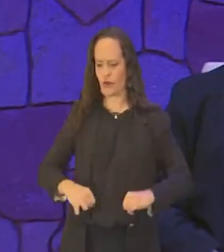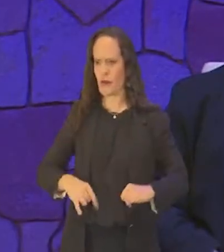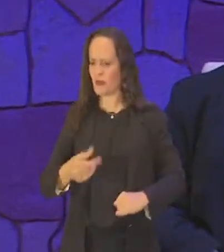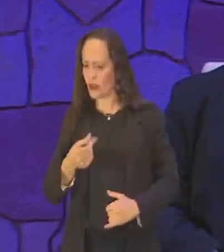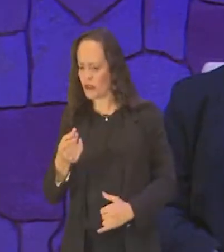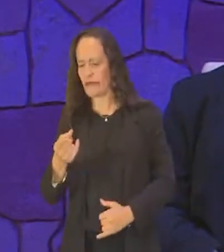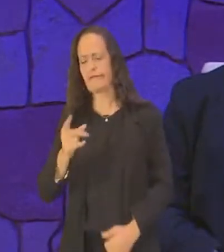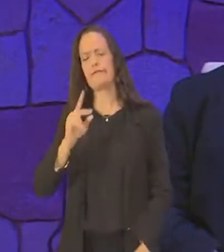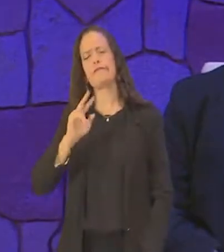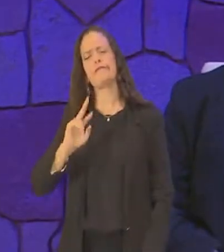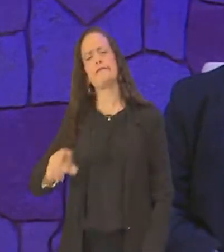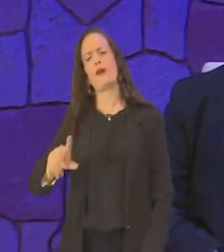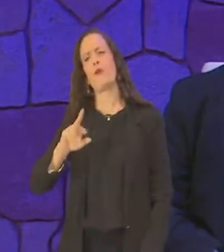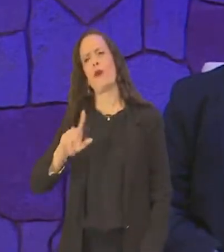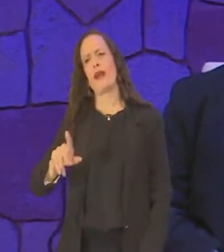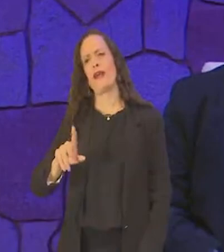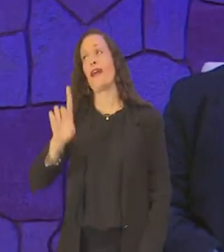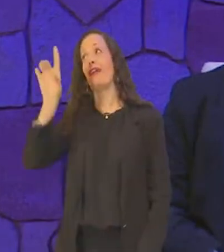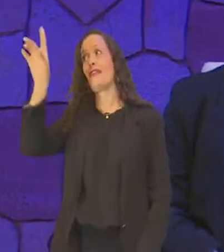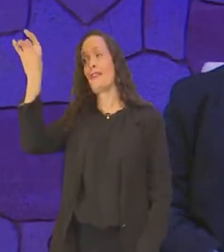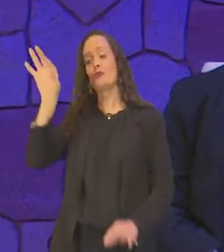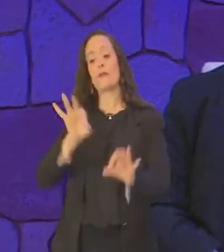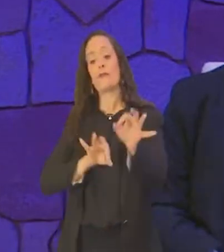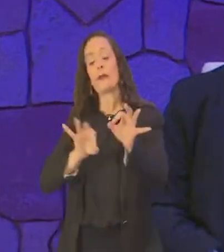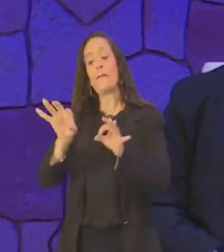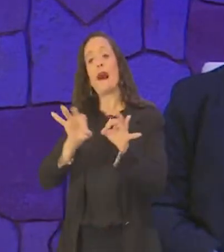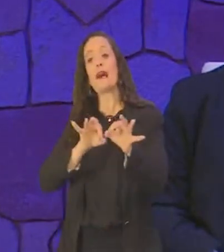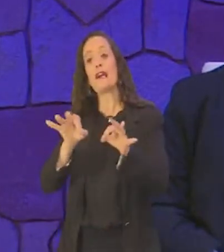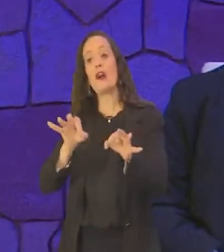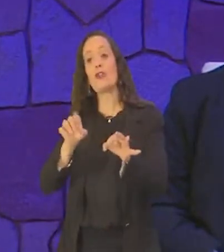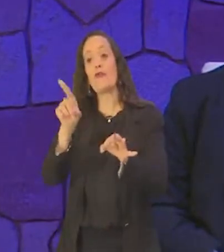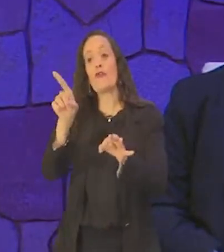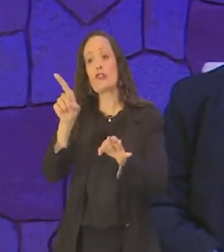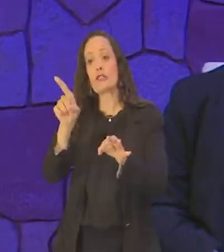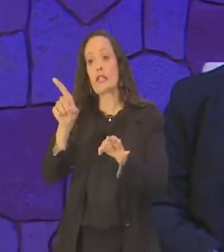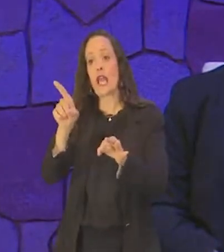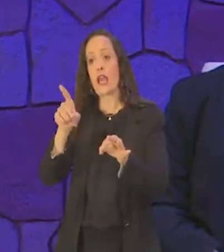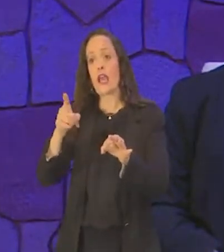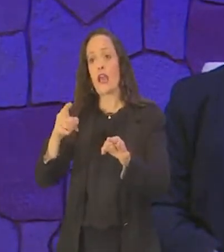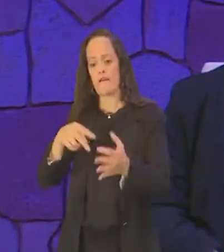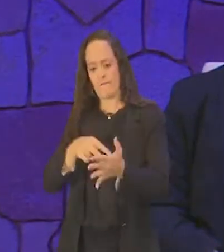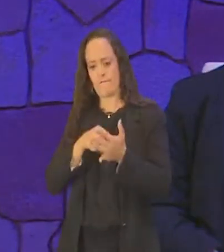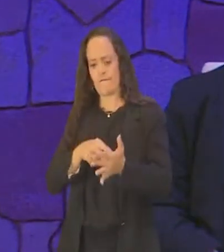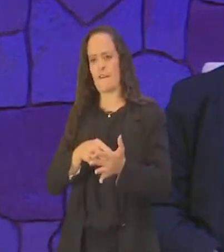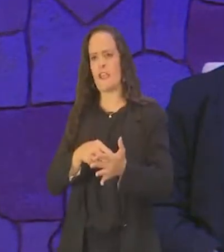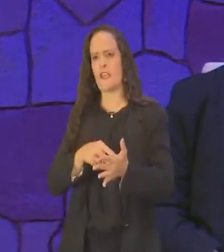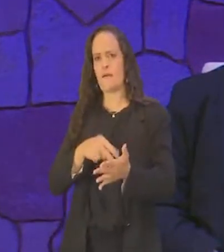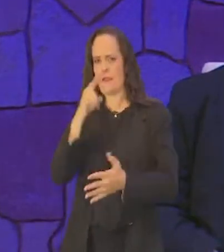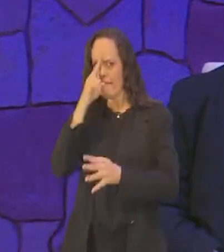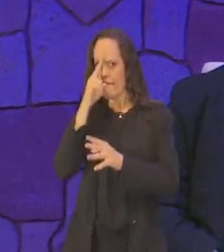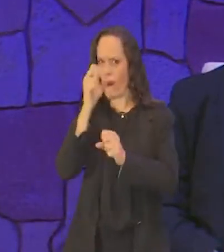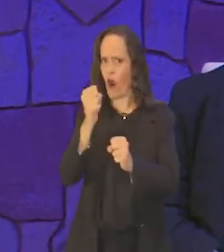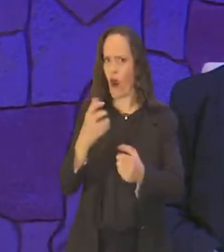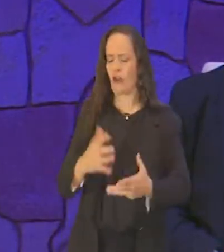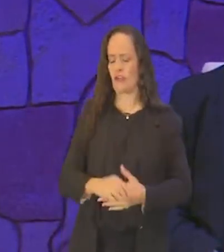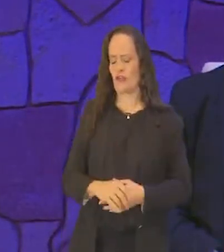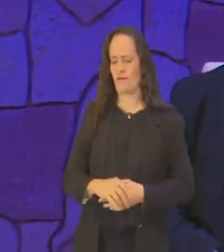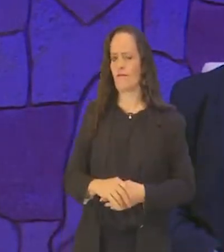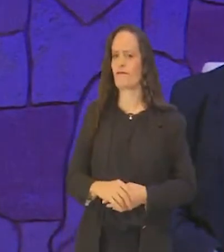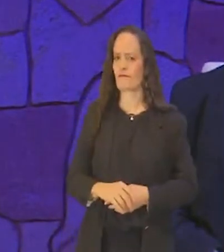conduzindo a uma mesa, a uma promessa de renovo, a uma palavra